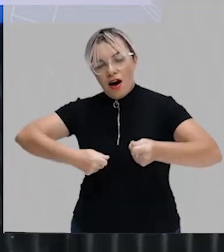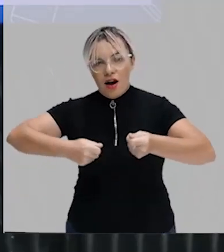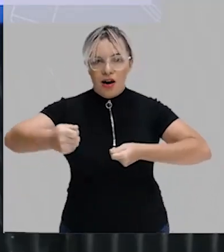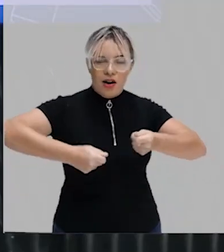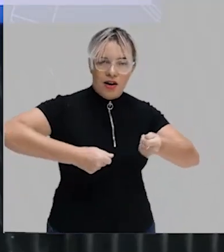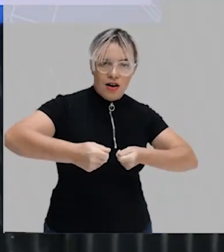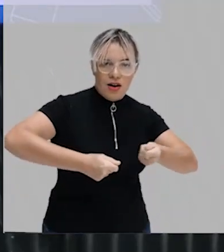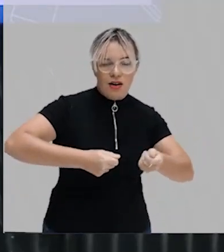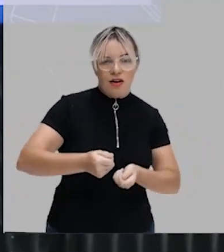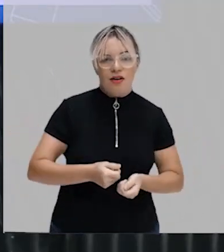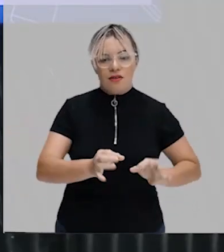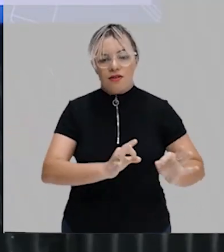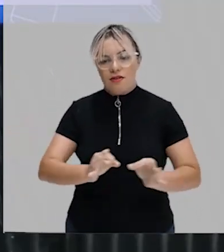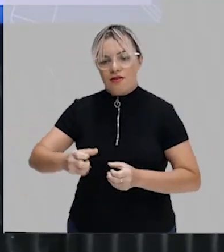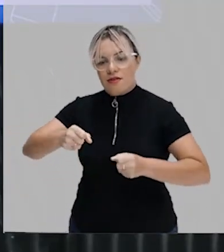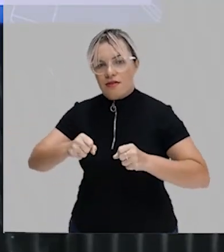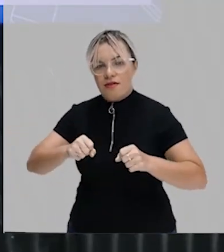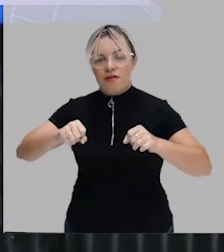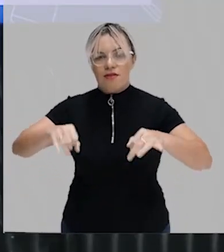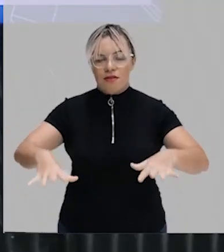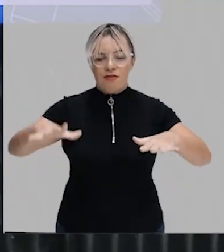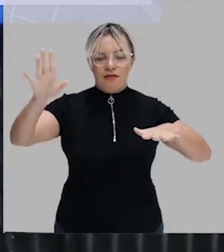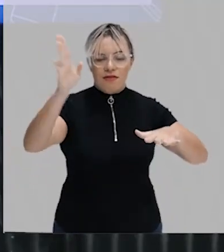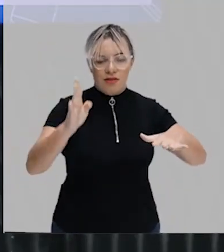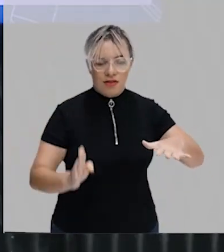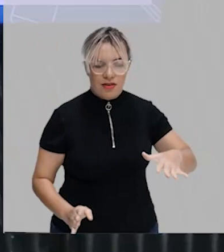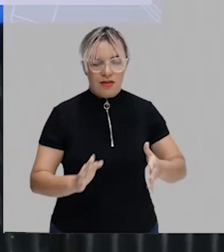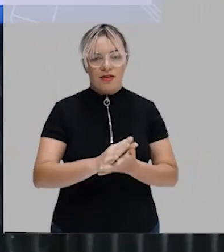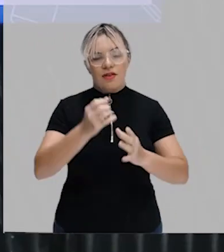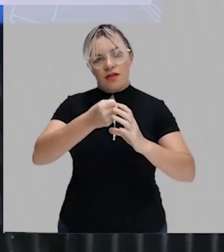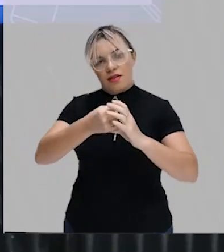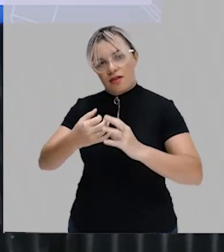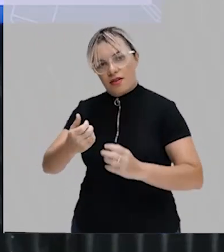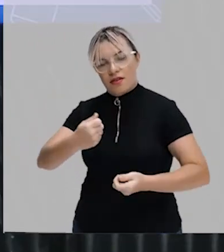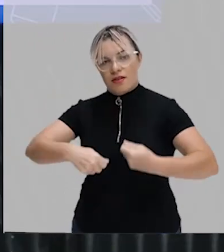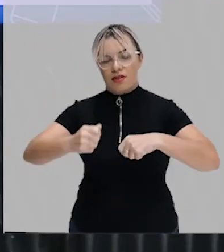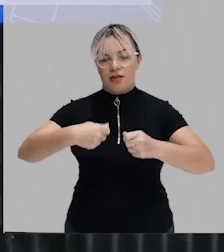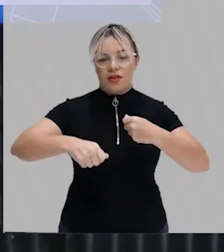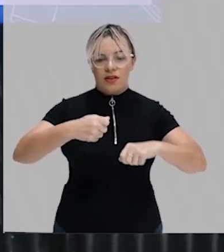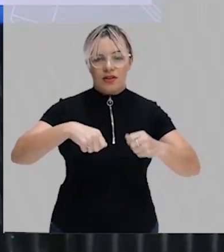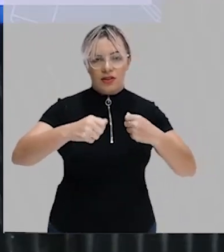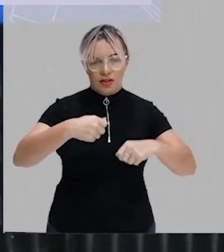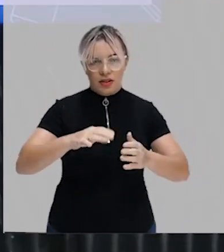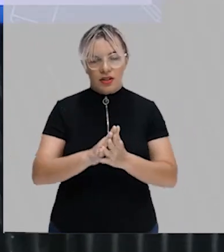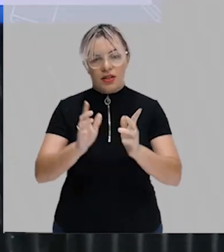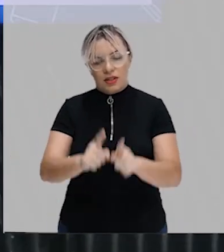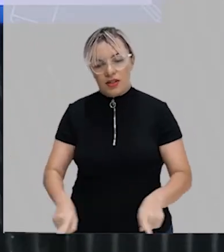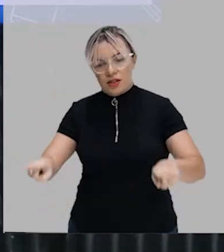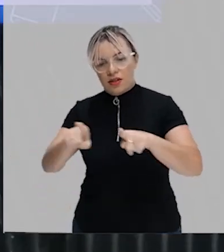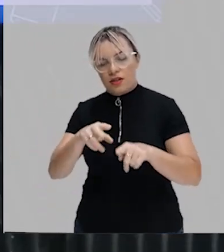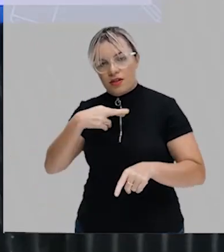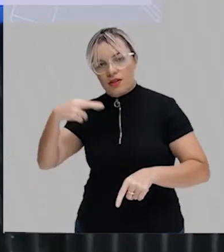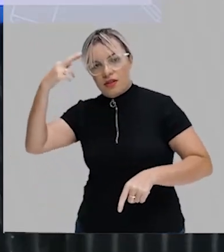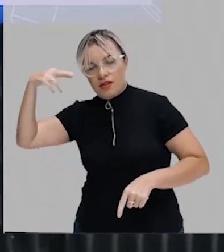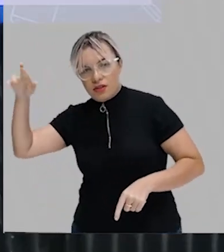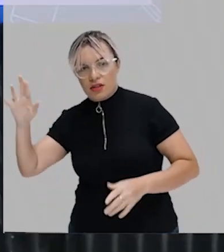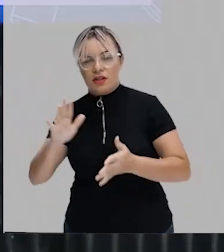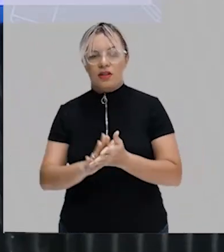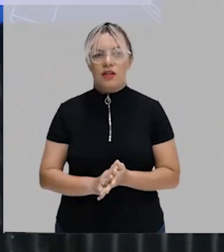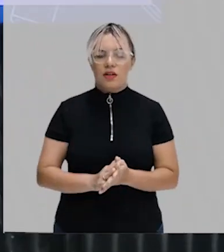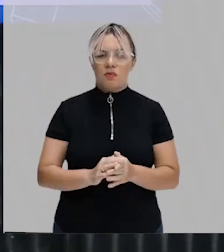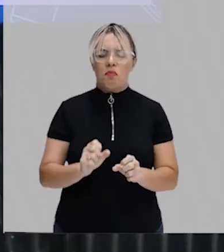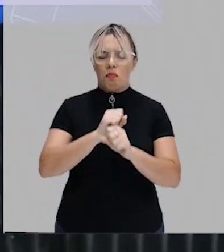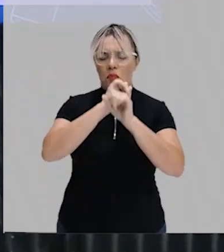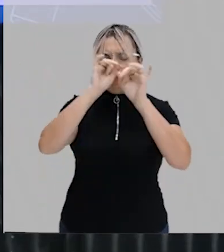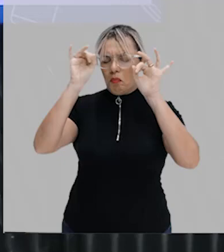colonização portuguesa no Brasil, analisando alguns aspectos econômicos e até mesmo religioso. É evidente que